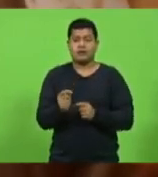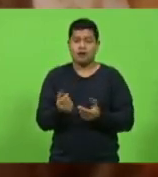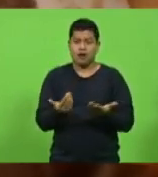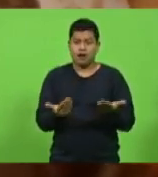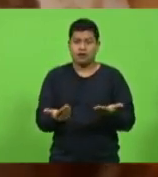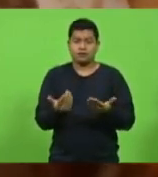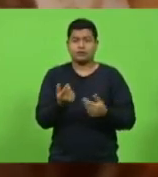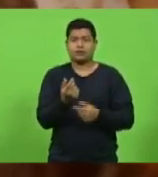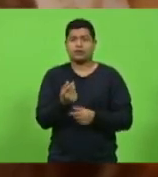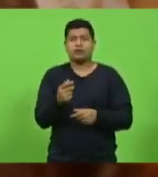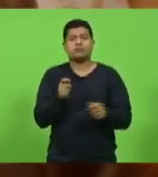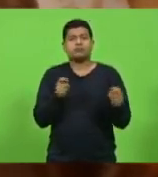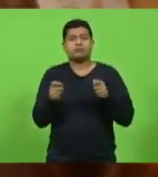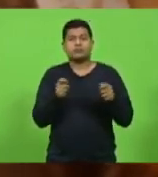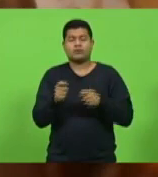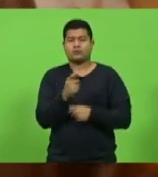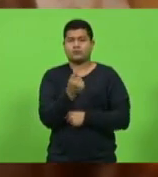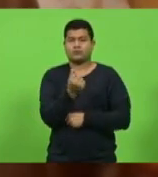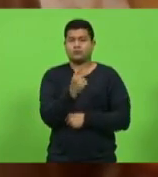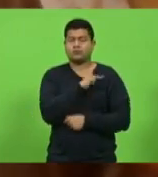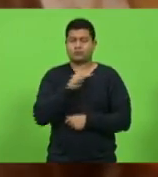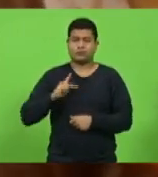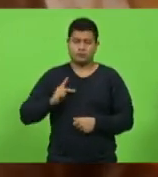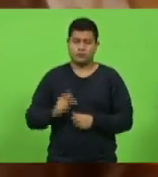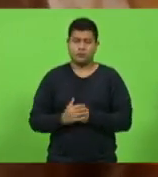Acontece, excelências, que essa consulta